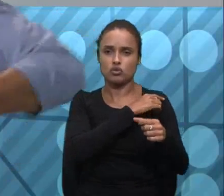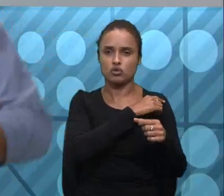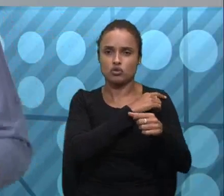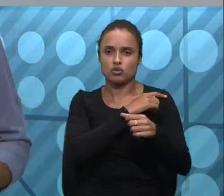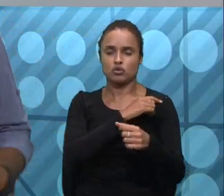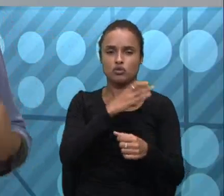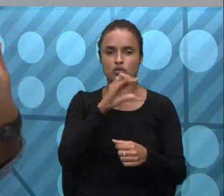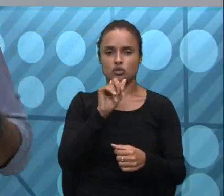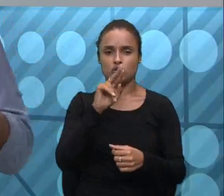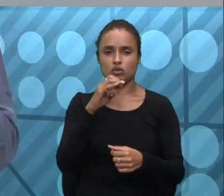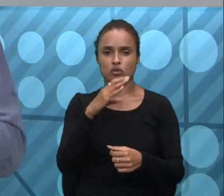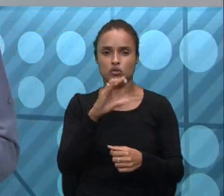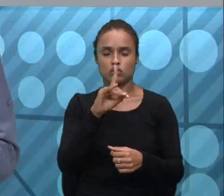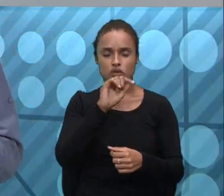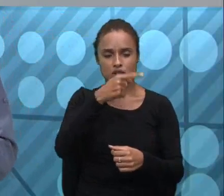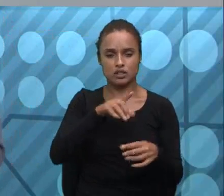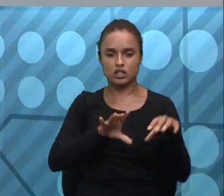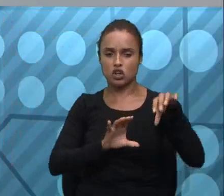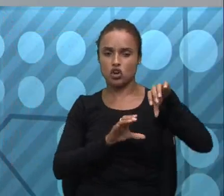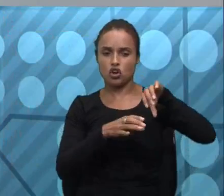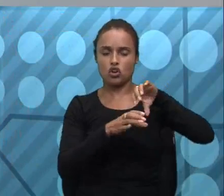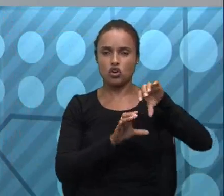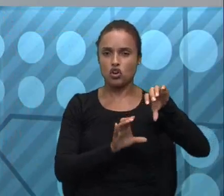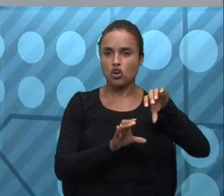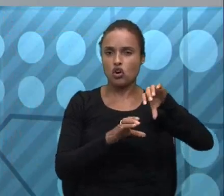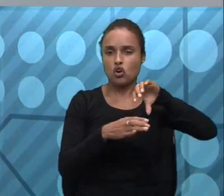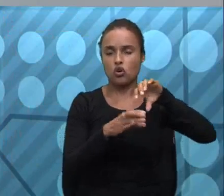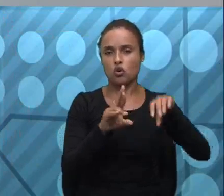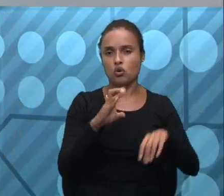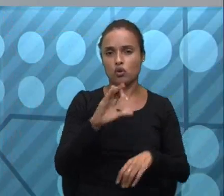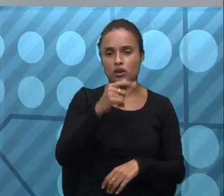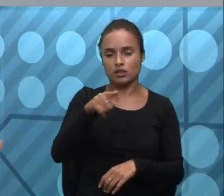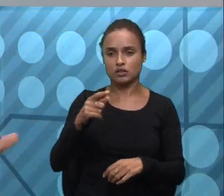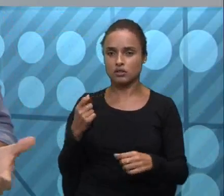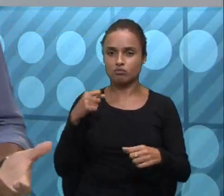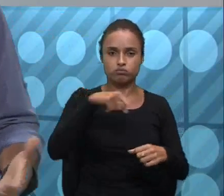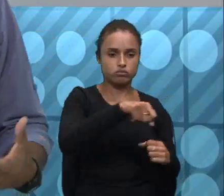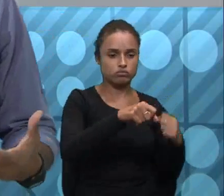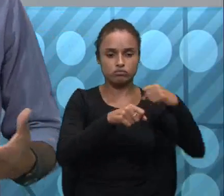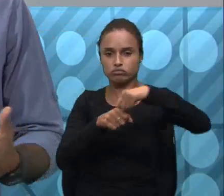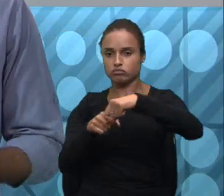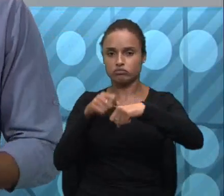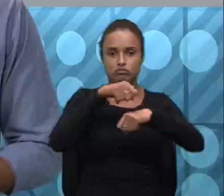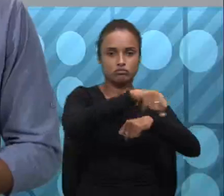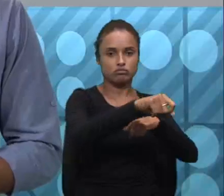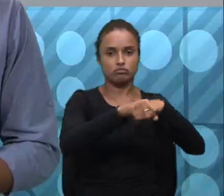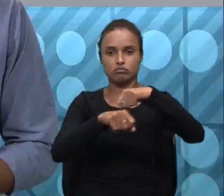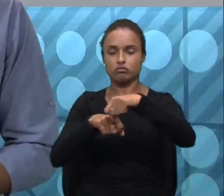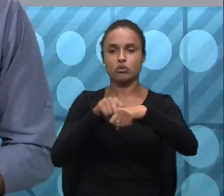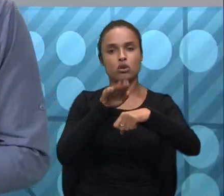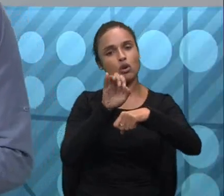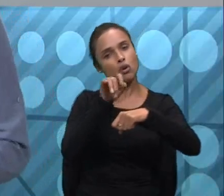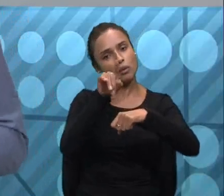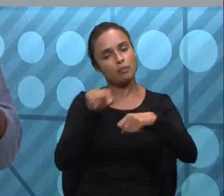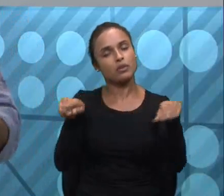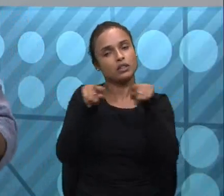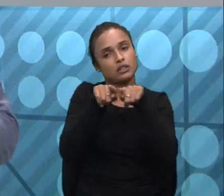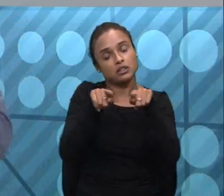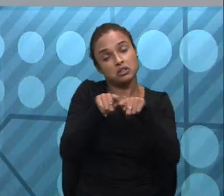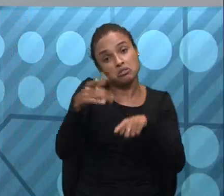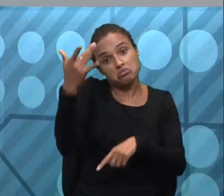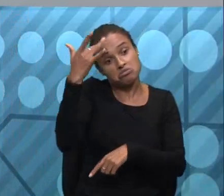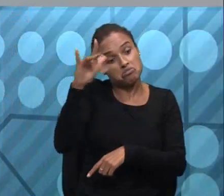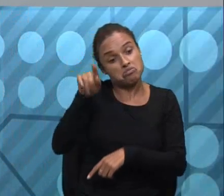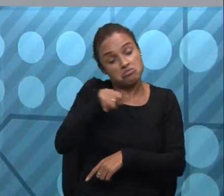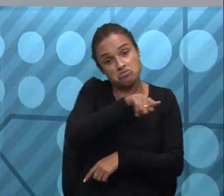é uma forma da rotação. Eu prefiro usar o nome rotação. E o boxe, ótimo, tá? No boxe isso pode acontecer. Não sei se